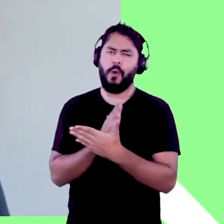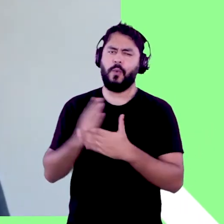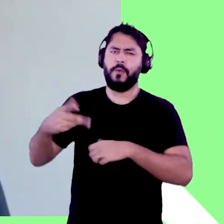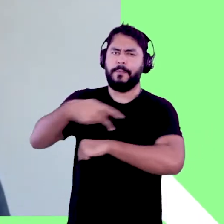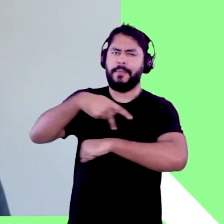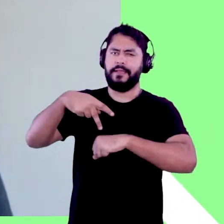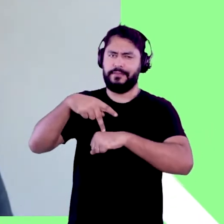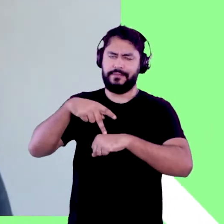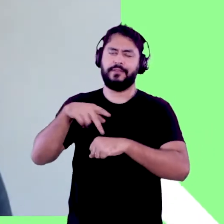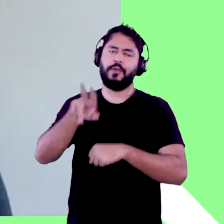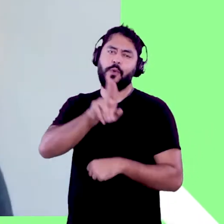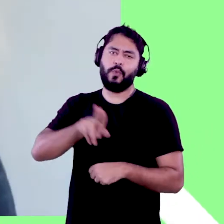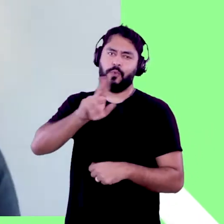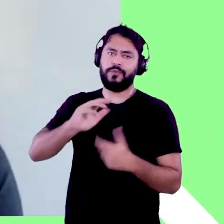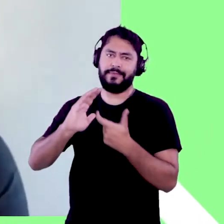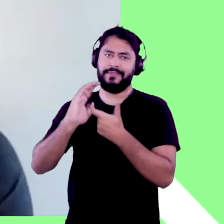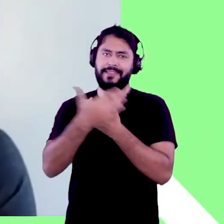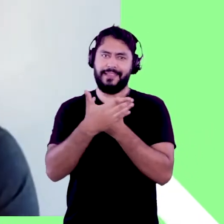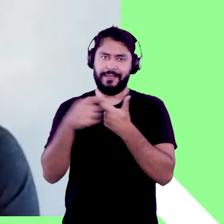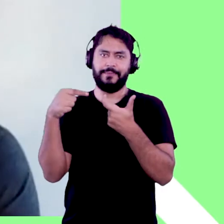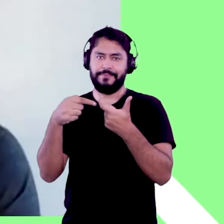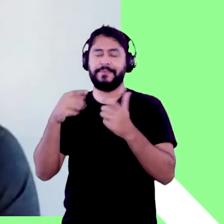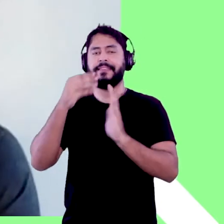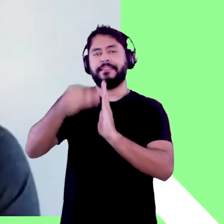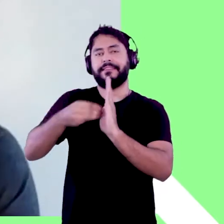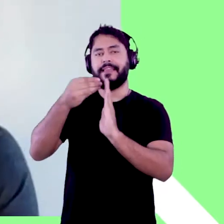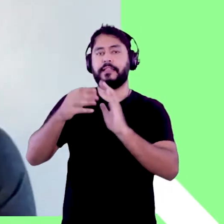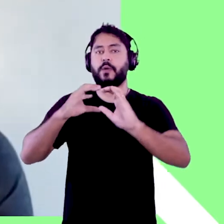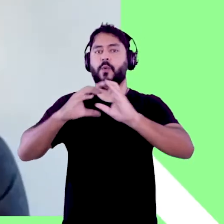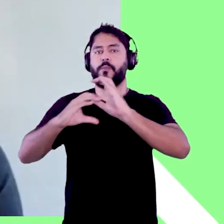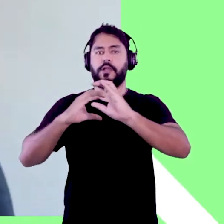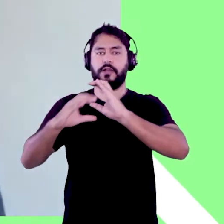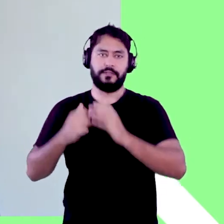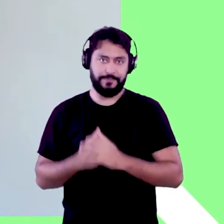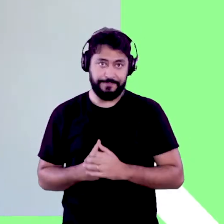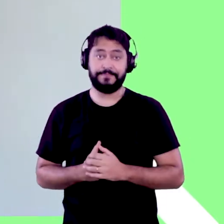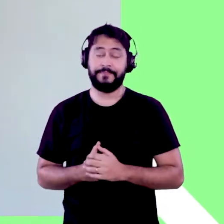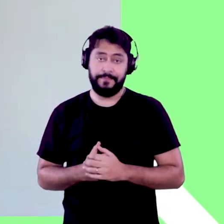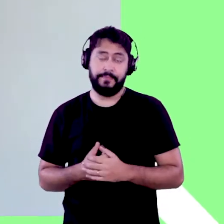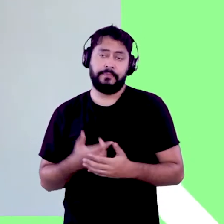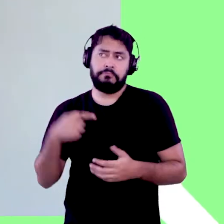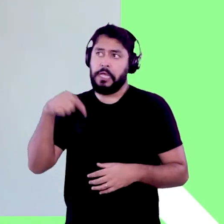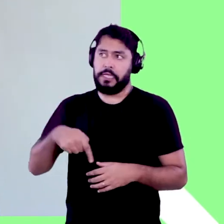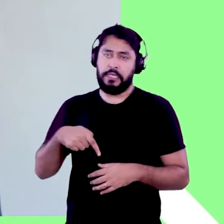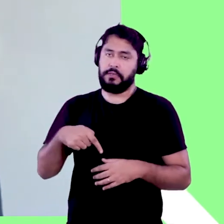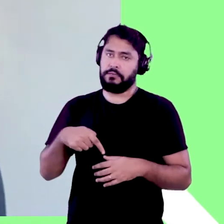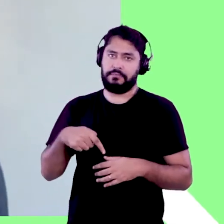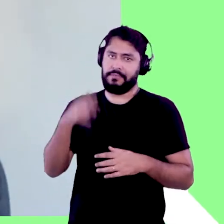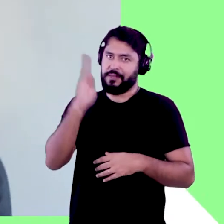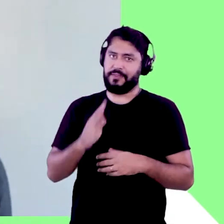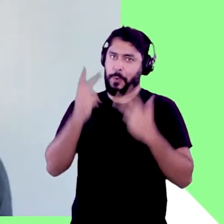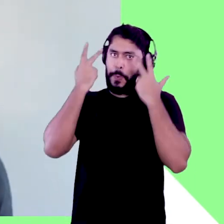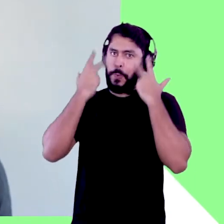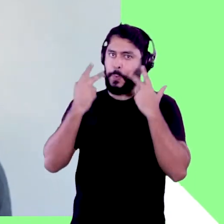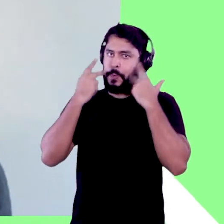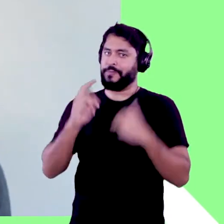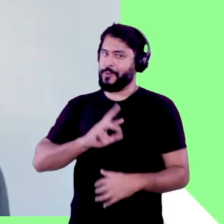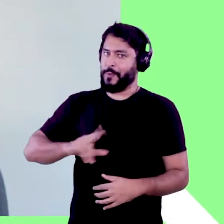tratam, tem essa linha aí do design de comunicação, não é uma coisa comum aqui no Brasil, mas existe lá